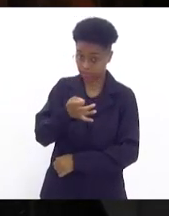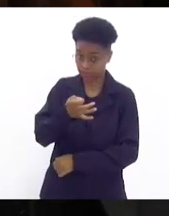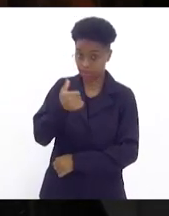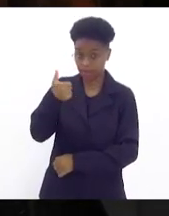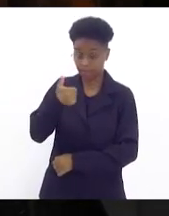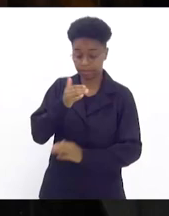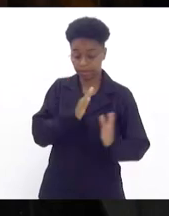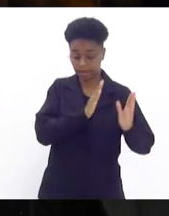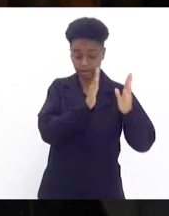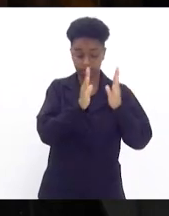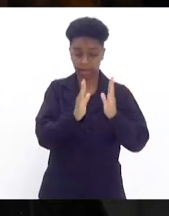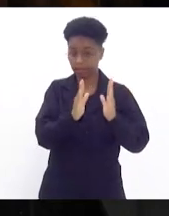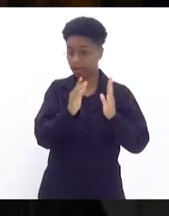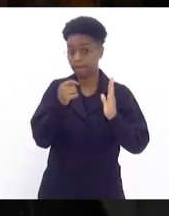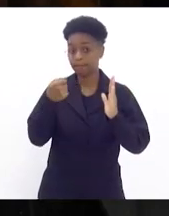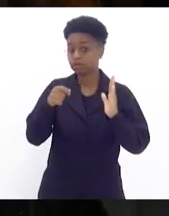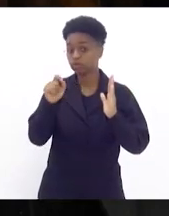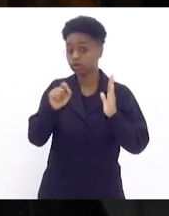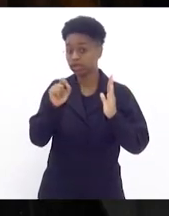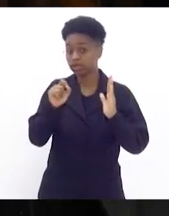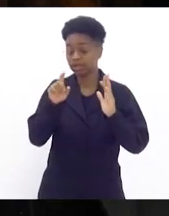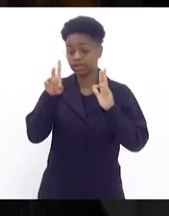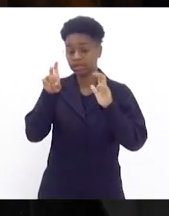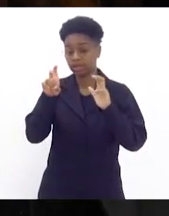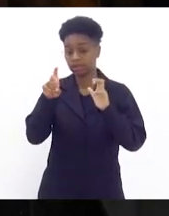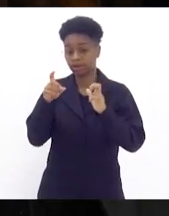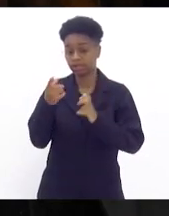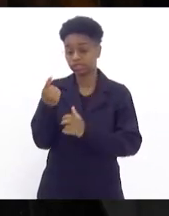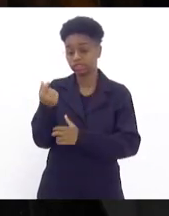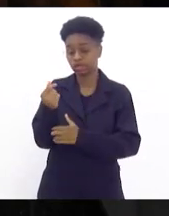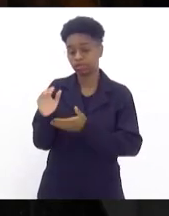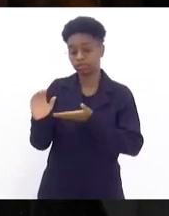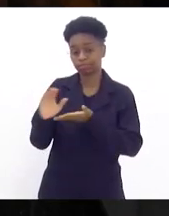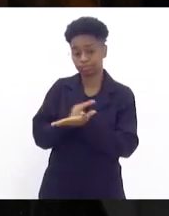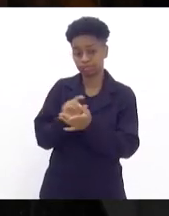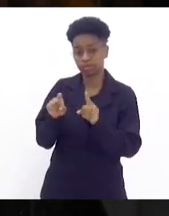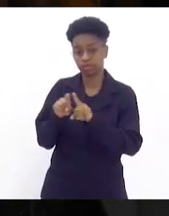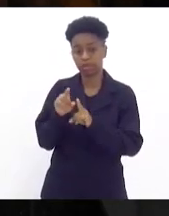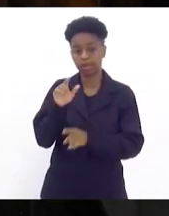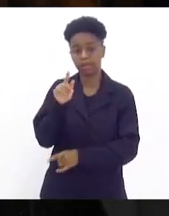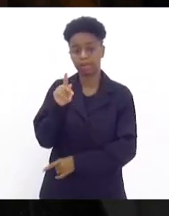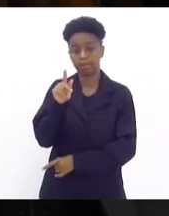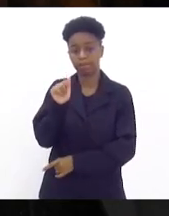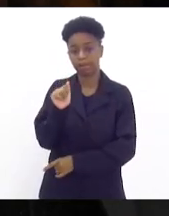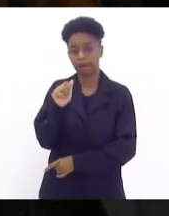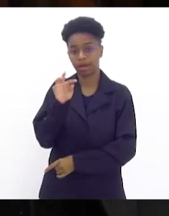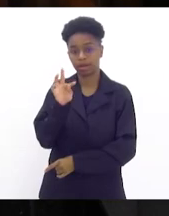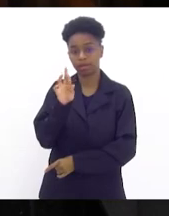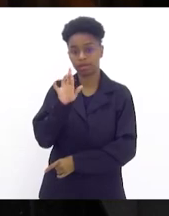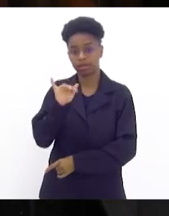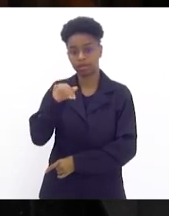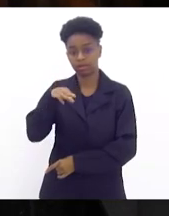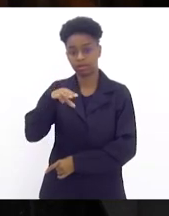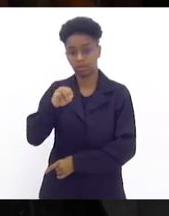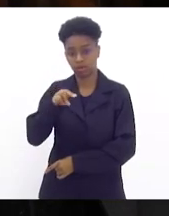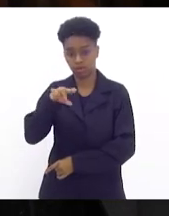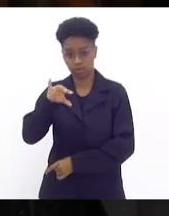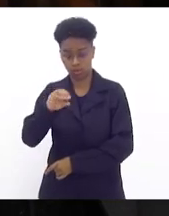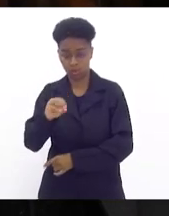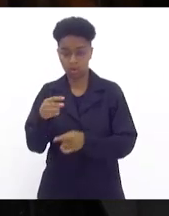deveria ser sobre renda e patrimônio para que as taxações